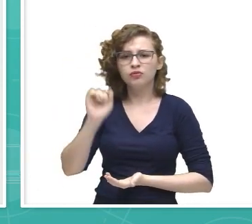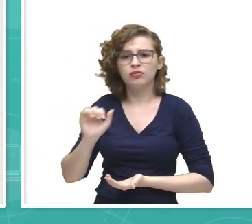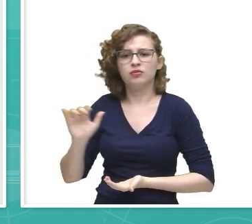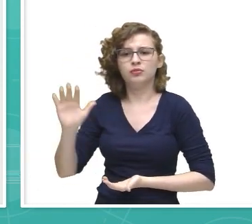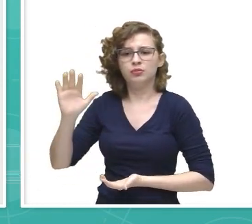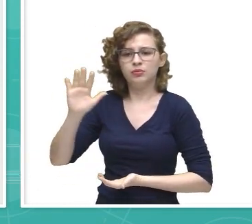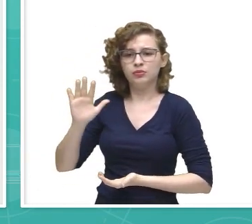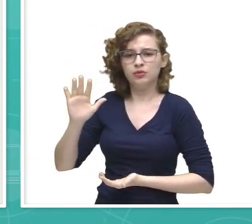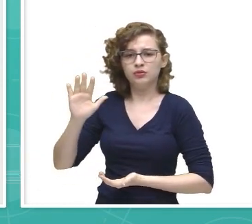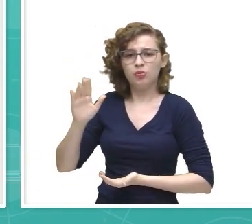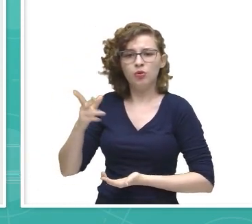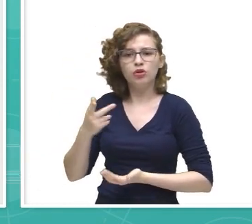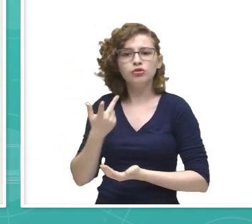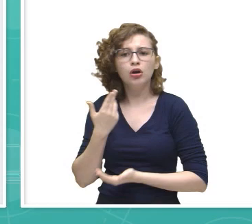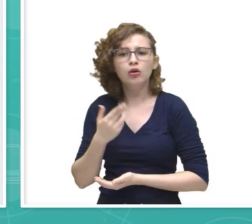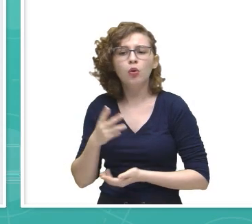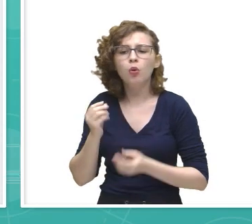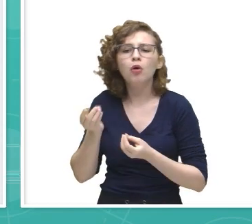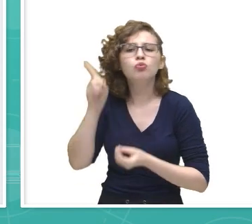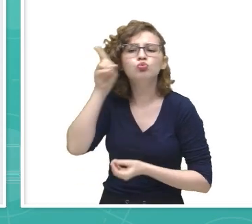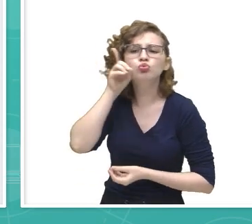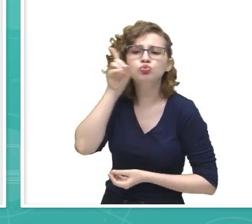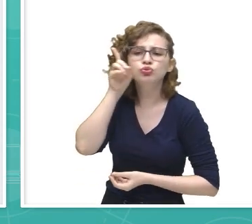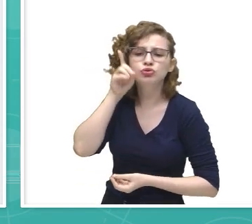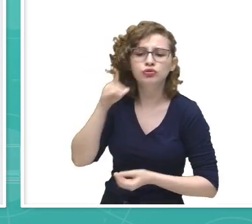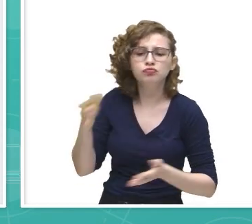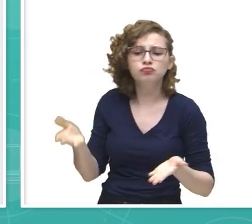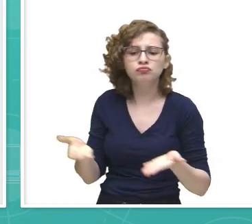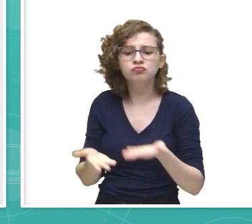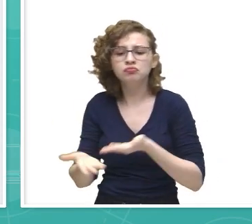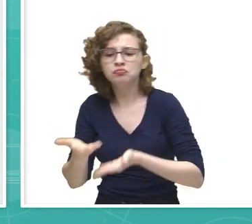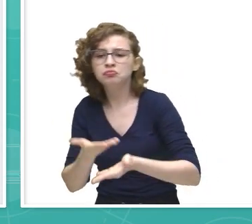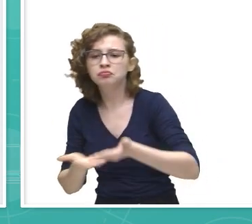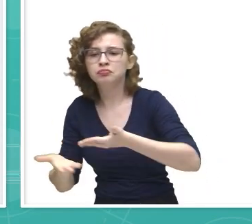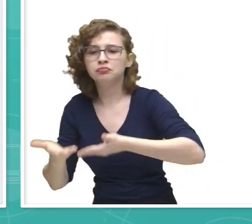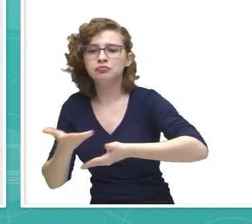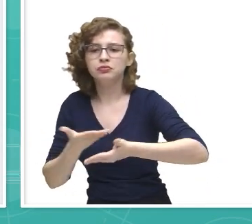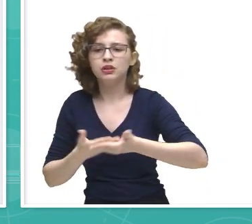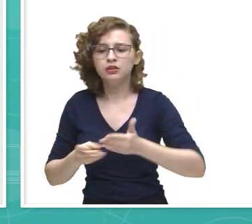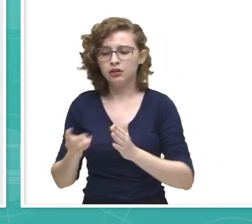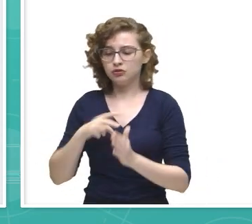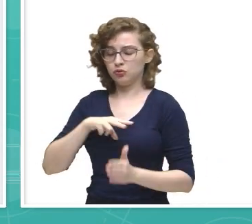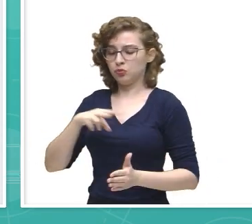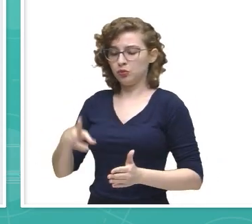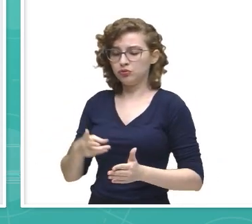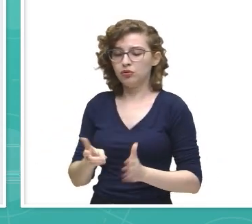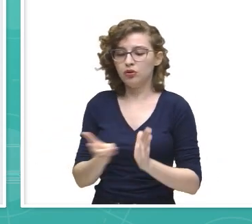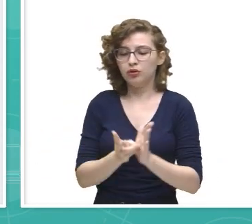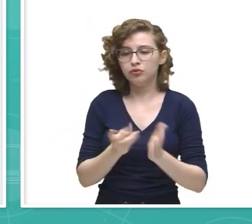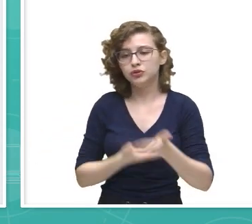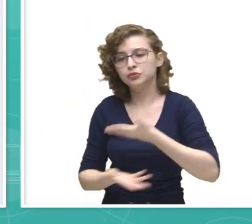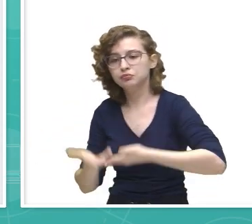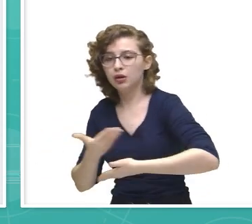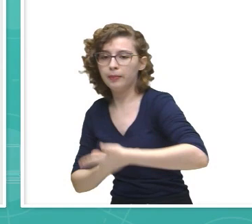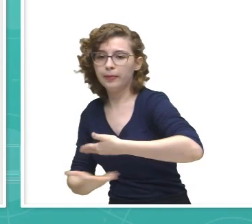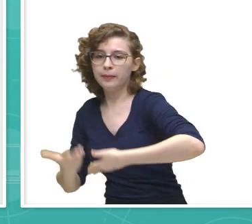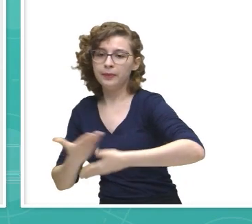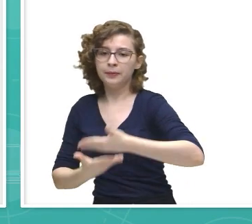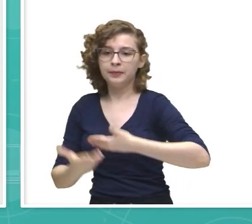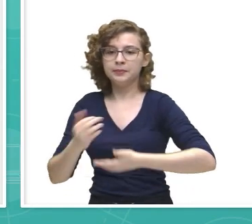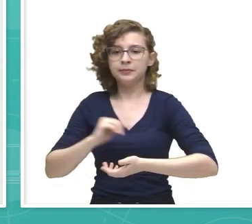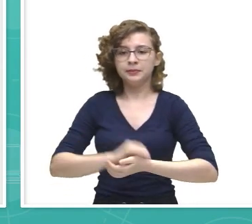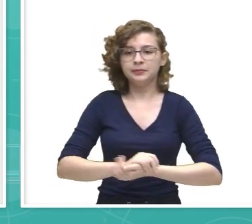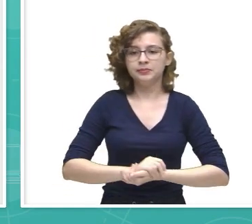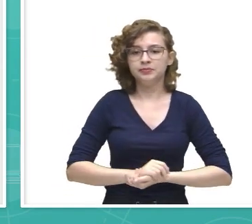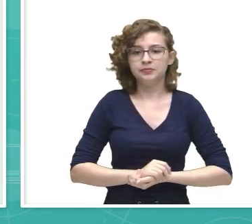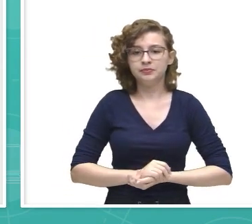basicamente o cotidiano do europeu relacionando-se com o nativo indígena, e que mais daqui a pouco vai se